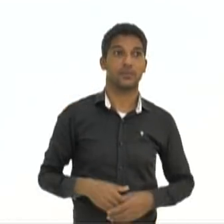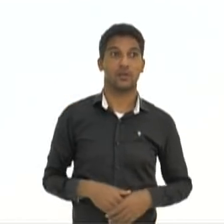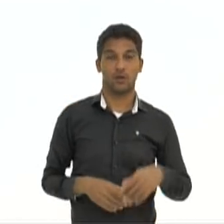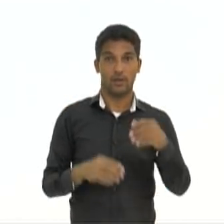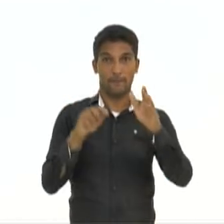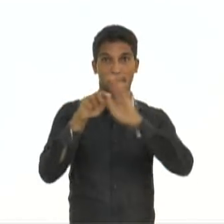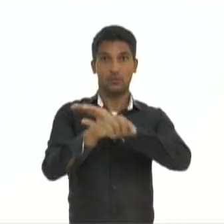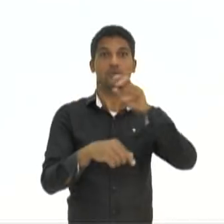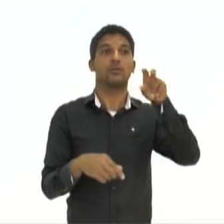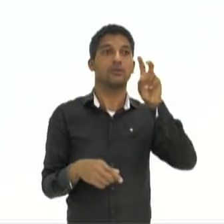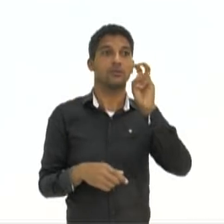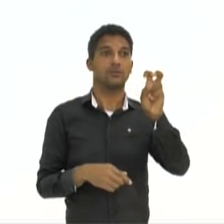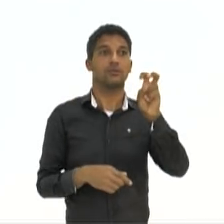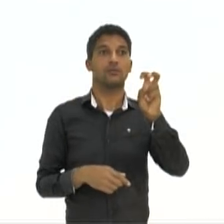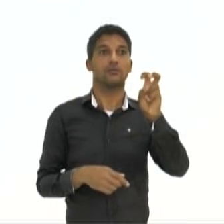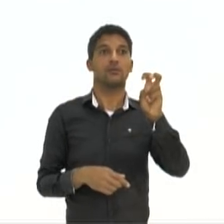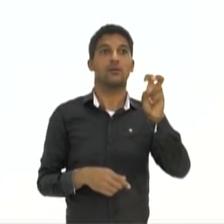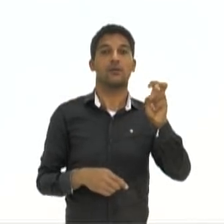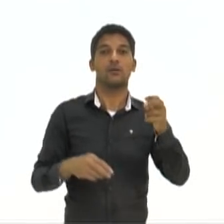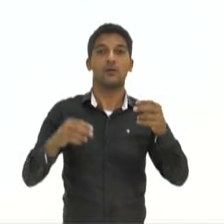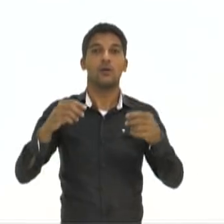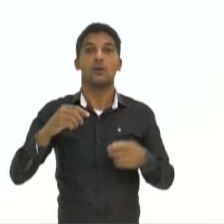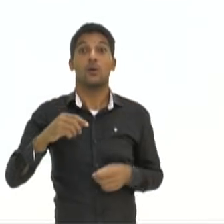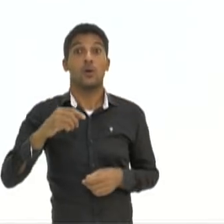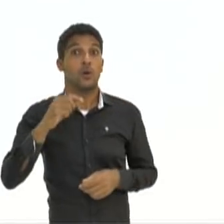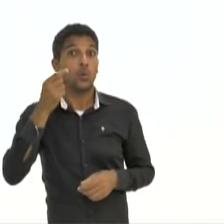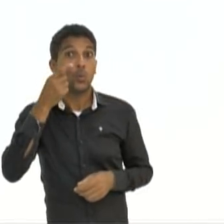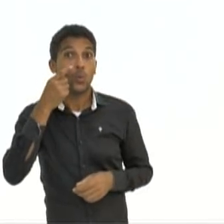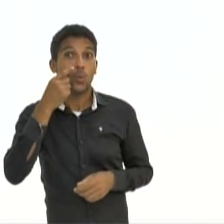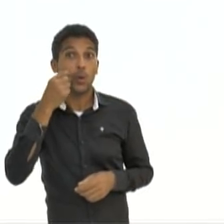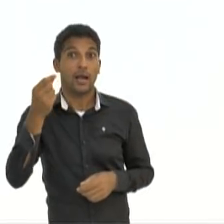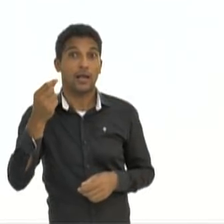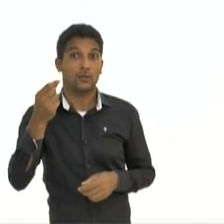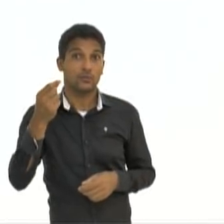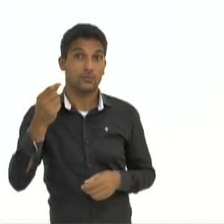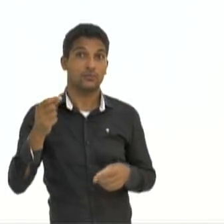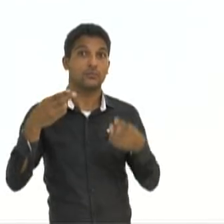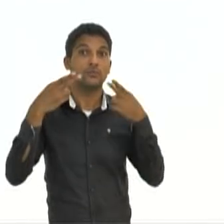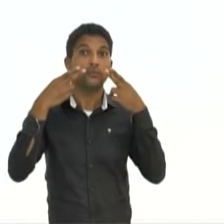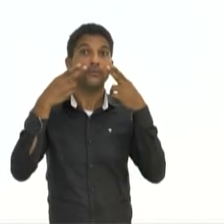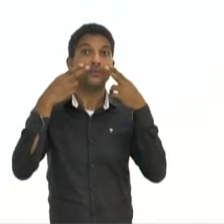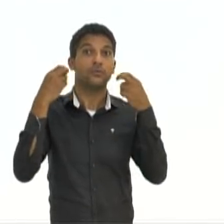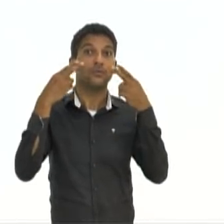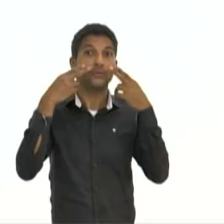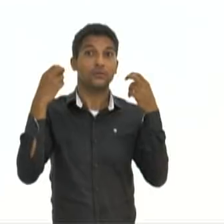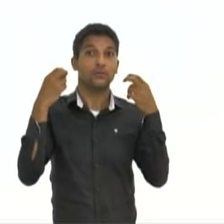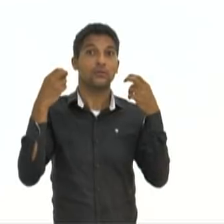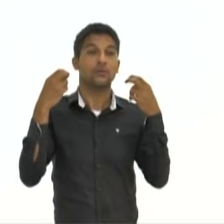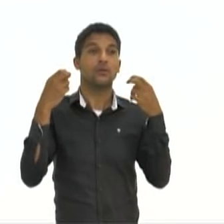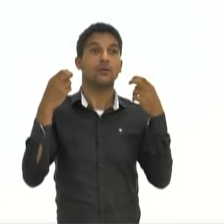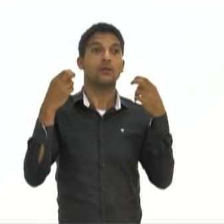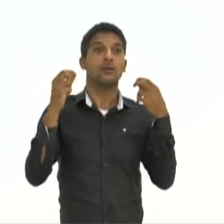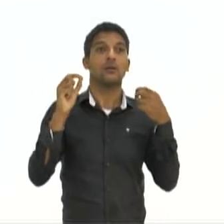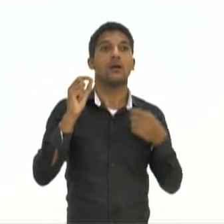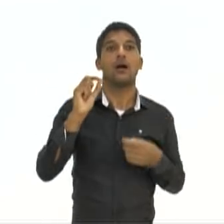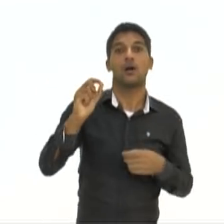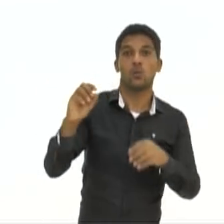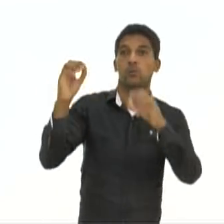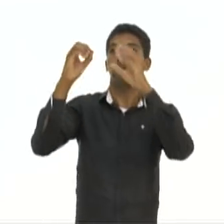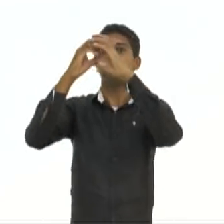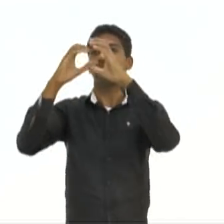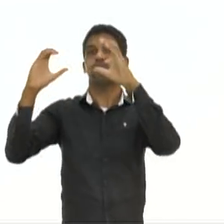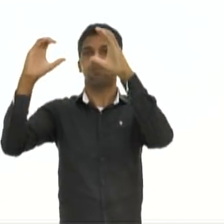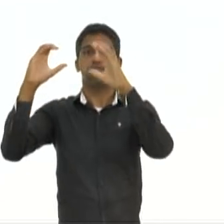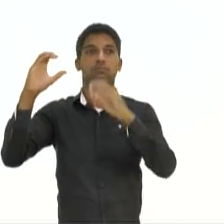das atividades para o dia dele. Né? Pensando que é sempre bom a gente pensar antes de agir, já que a gente é dotado